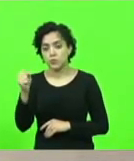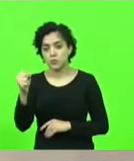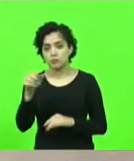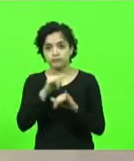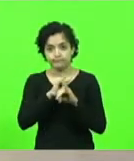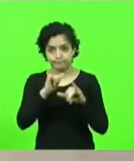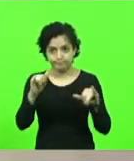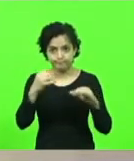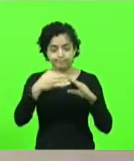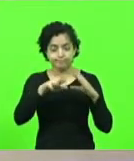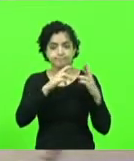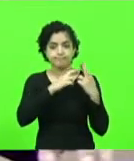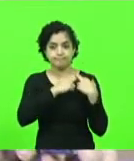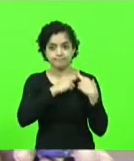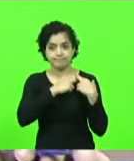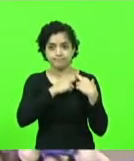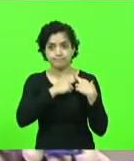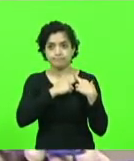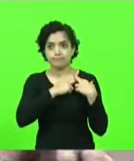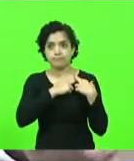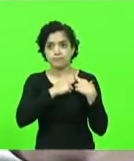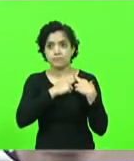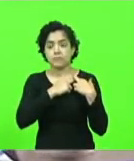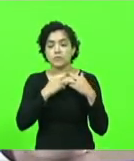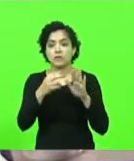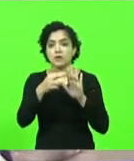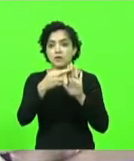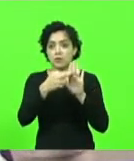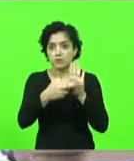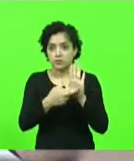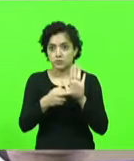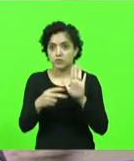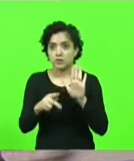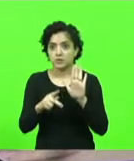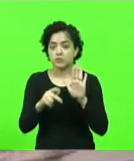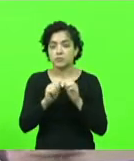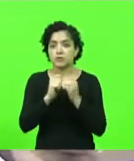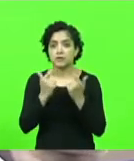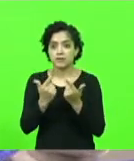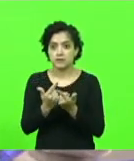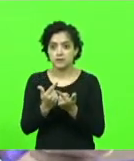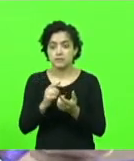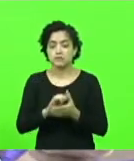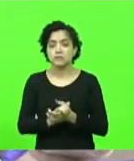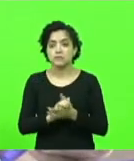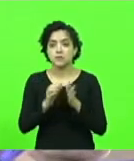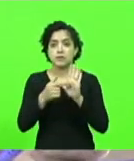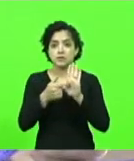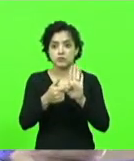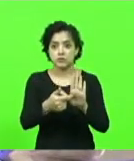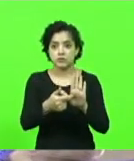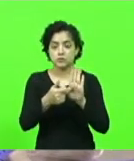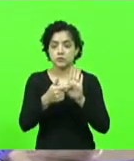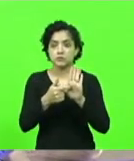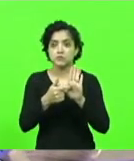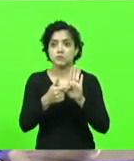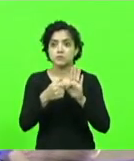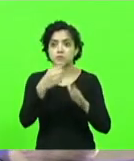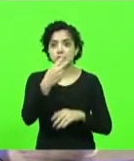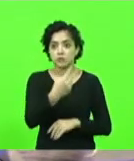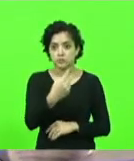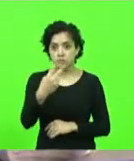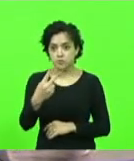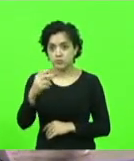comunica que encaminhará os destinatarios conforme determina o Regimento Interno as seguintes indicações indicações